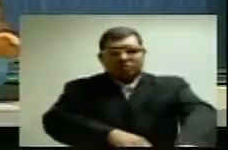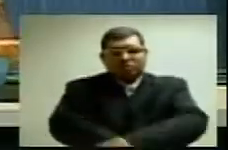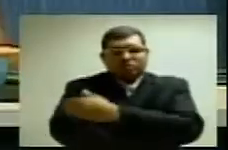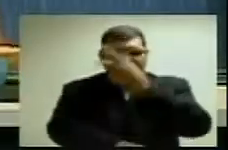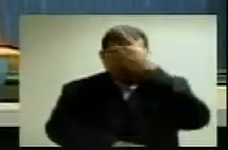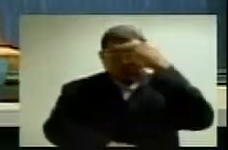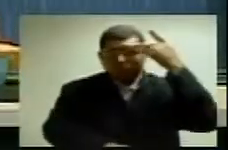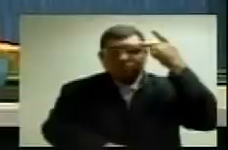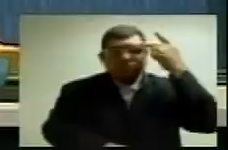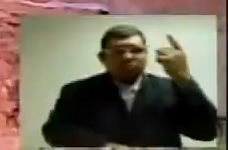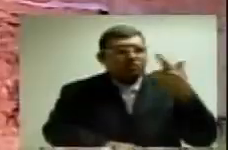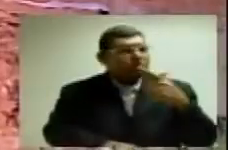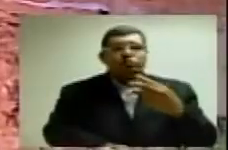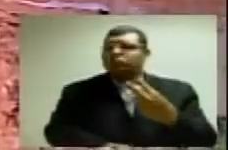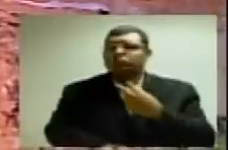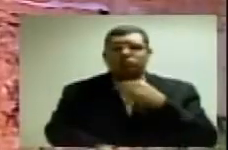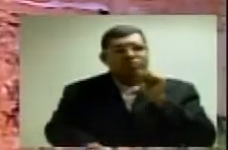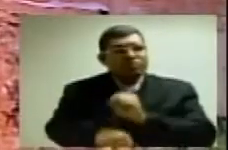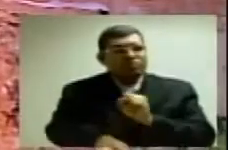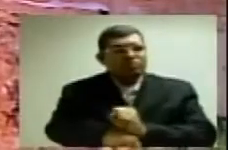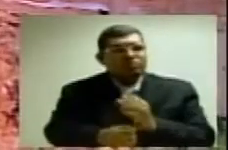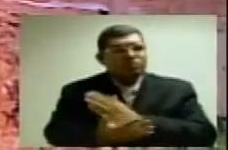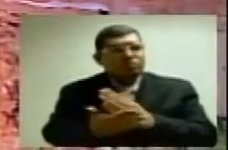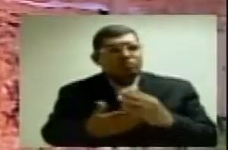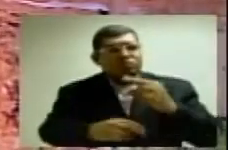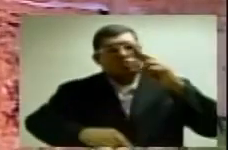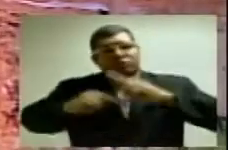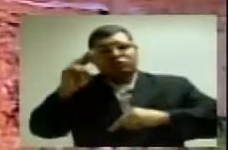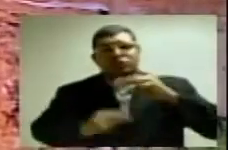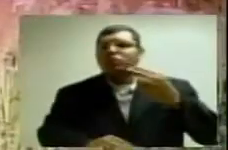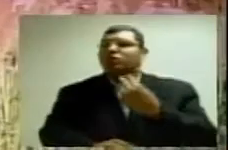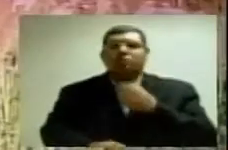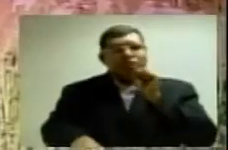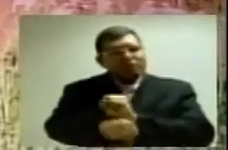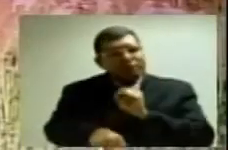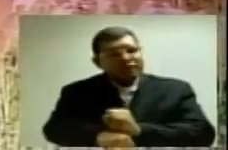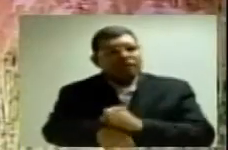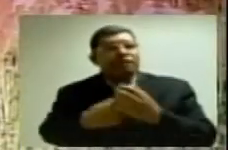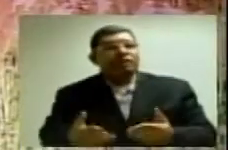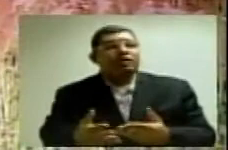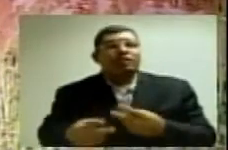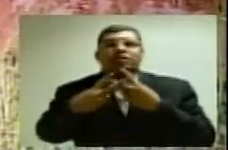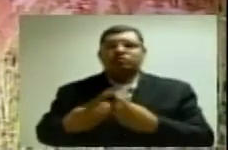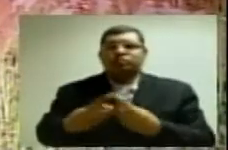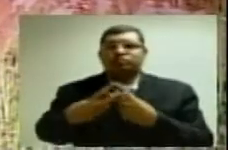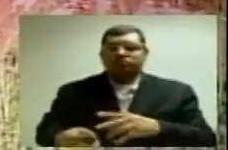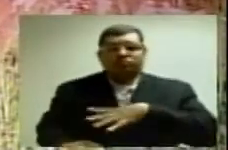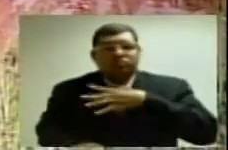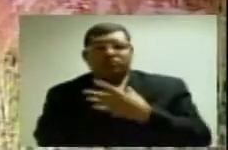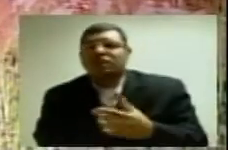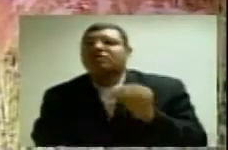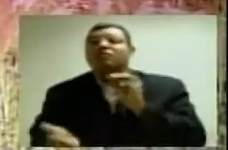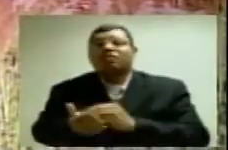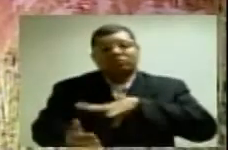O povo de Boca do Acre não pode esperar até o início de junho. É uma covardia do governo